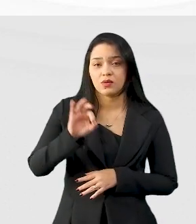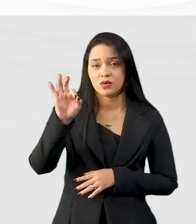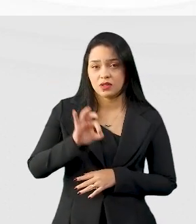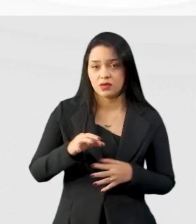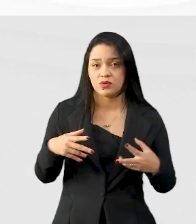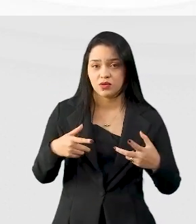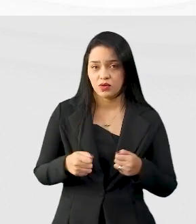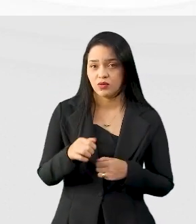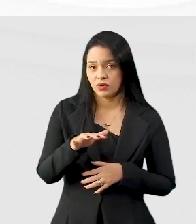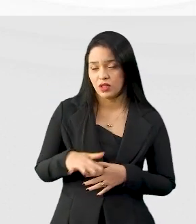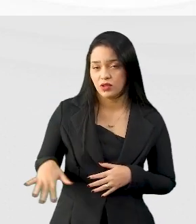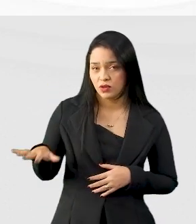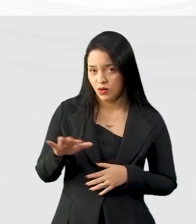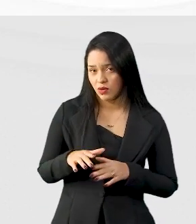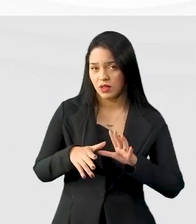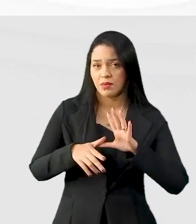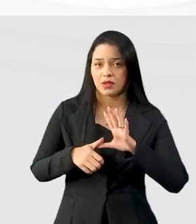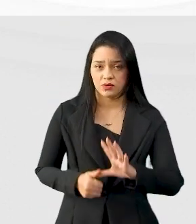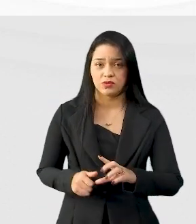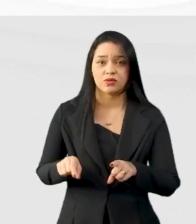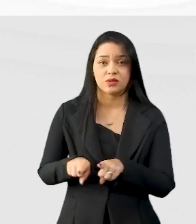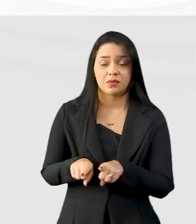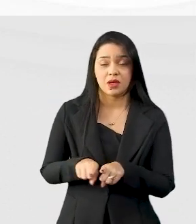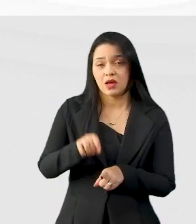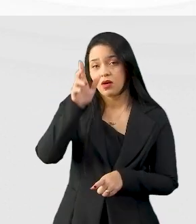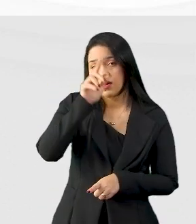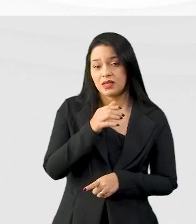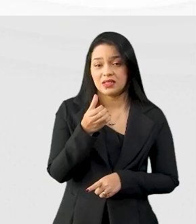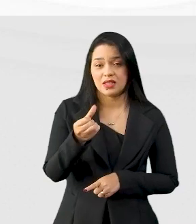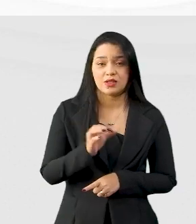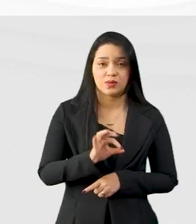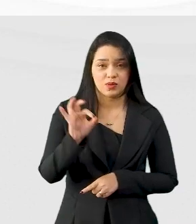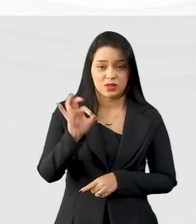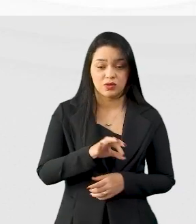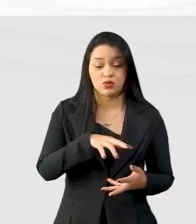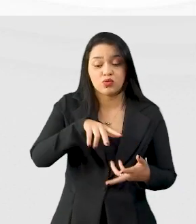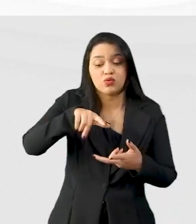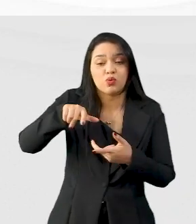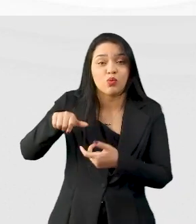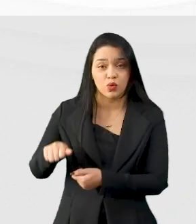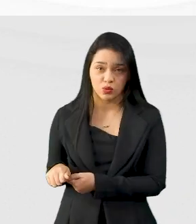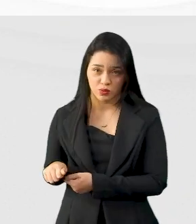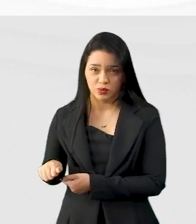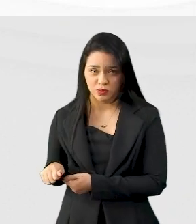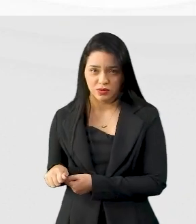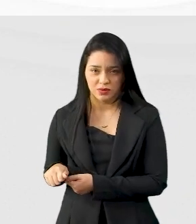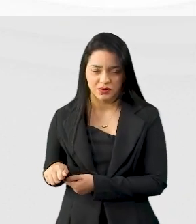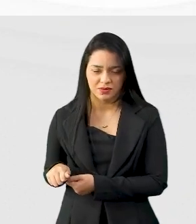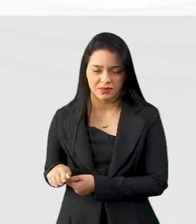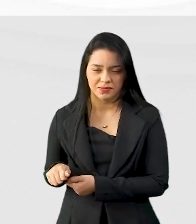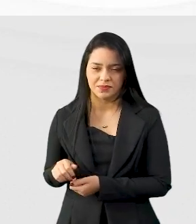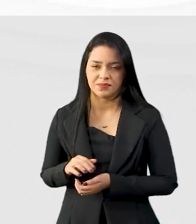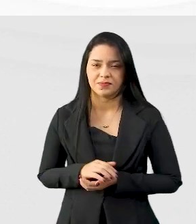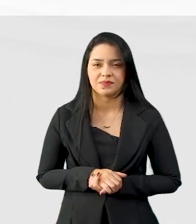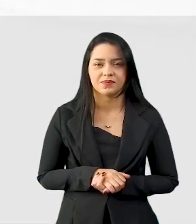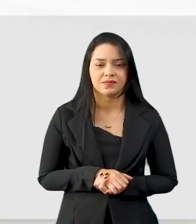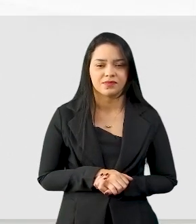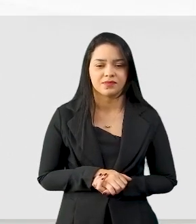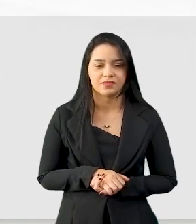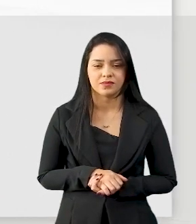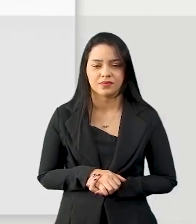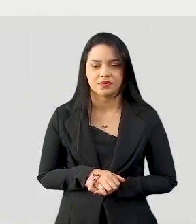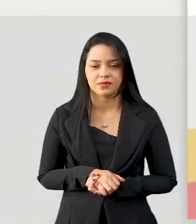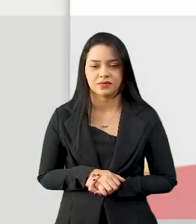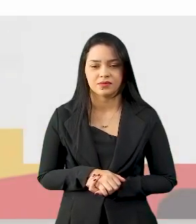o território da América do Sul e representa quase 6% de todo o território do mundo, tá bom? Isso configura aí uma importante característica do